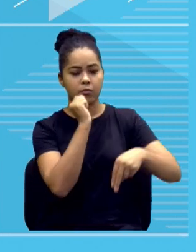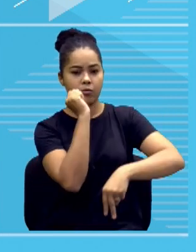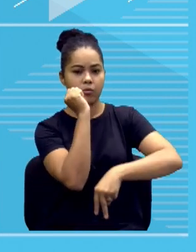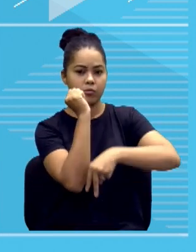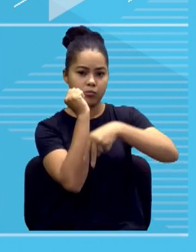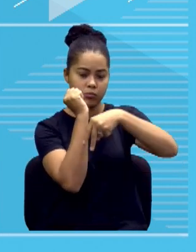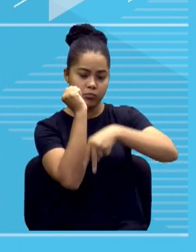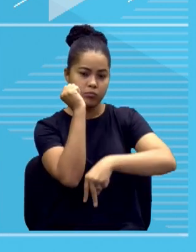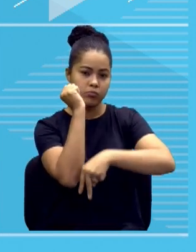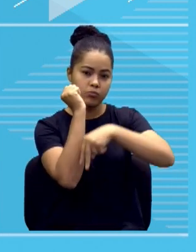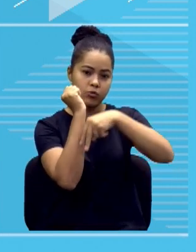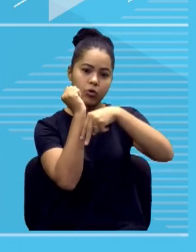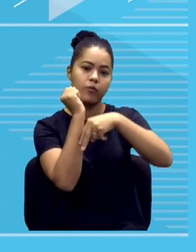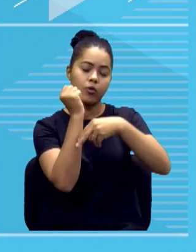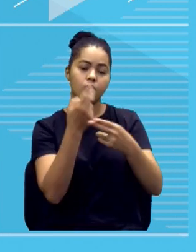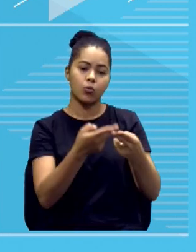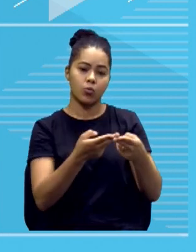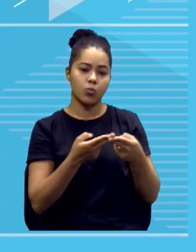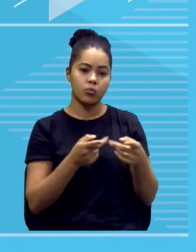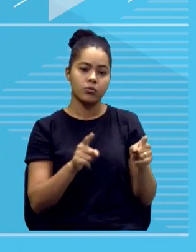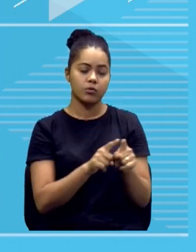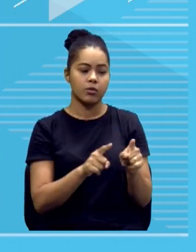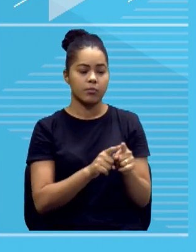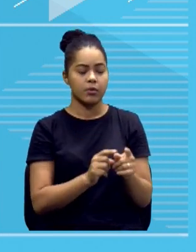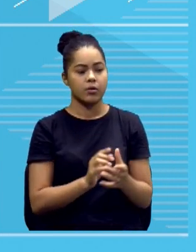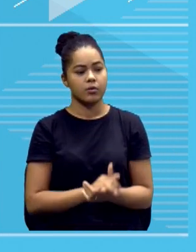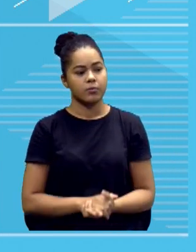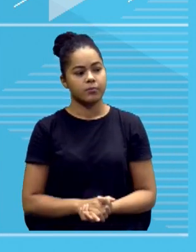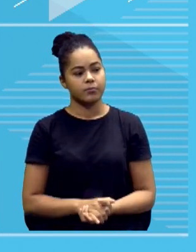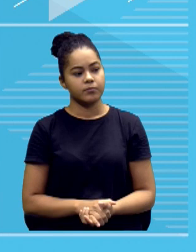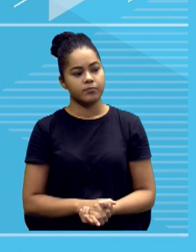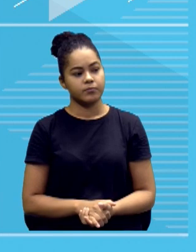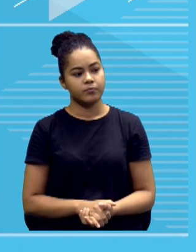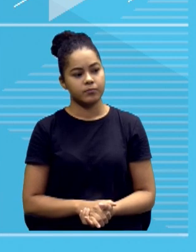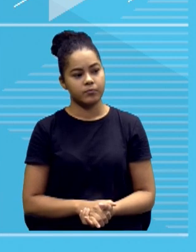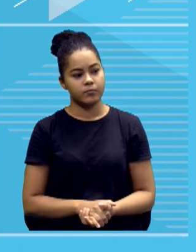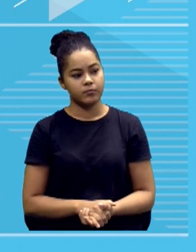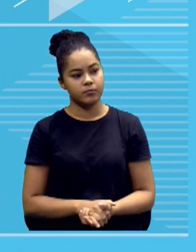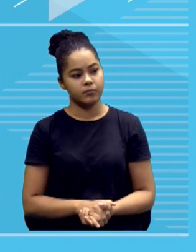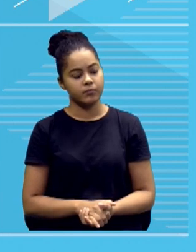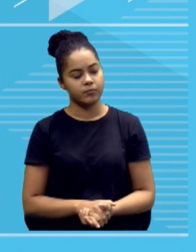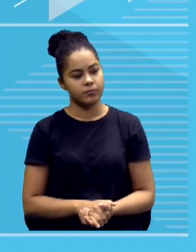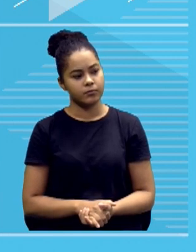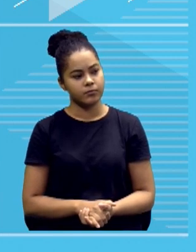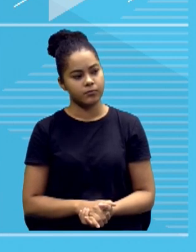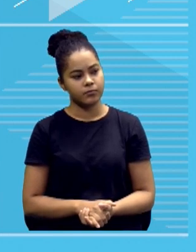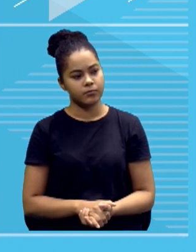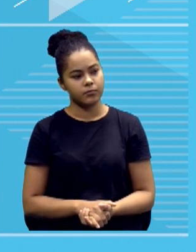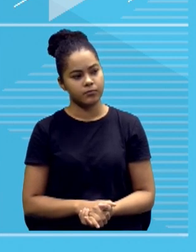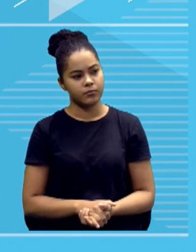certo? Hall do prédio, aquelas partes comuns que todo morador ou visitante consegue utilizar.